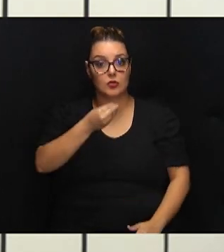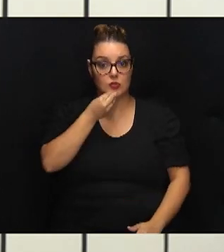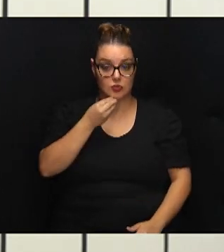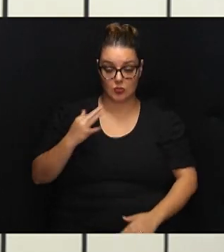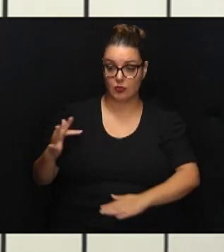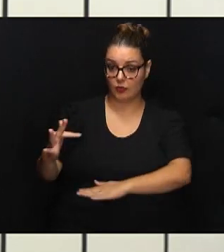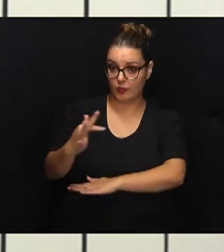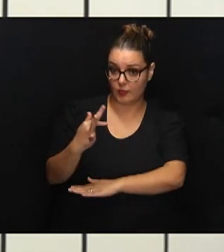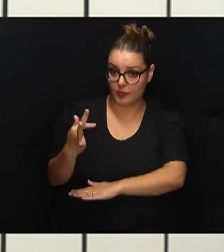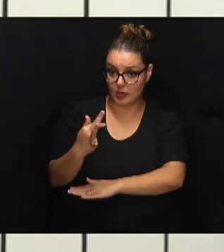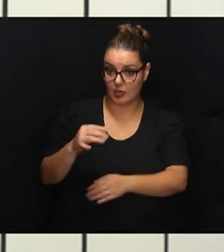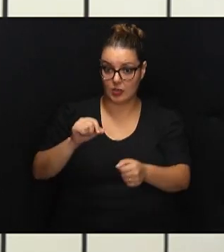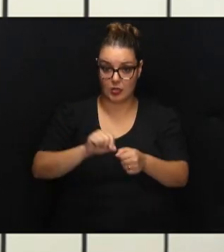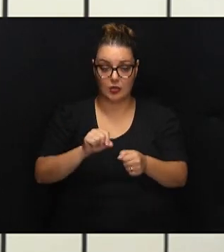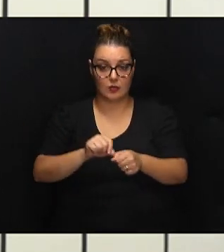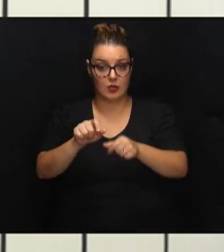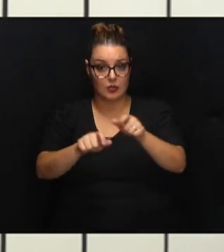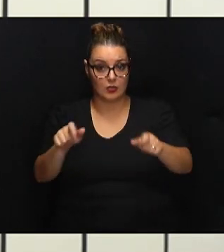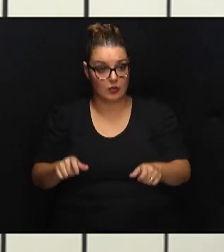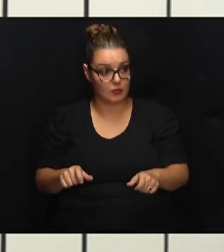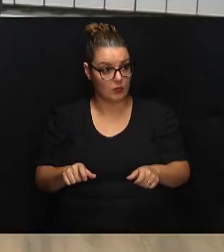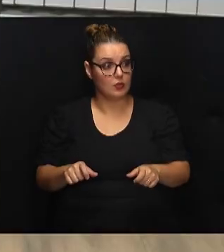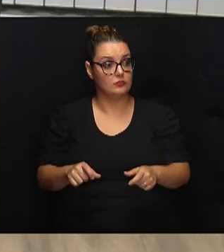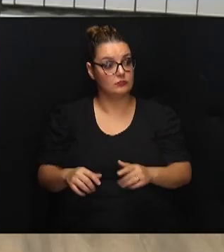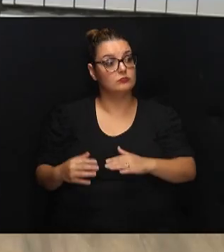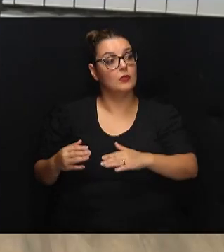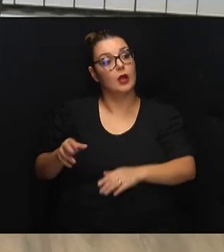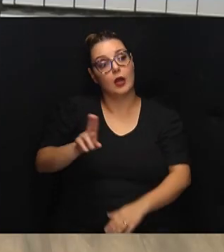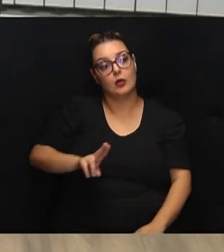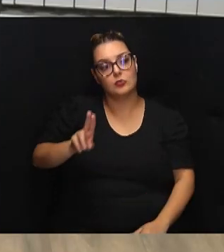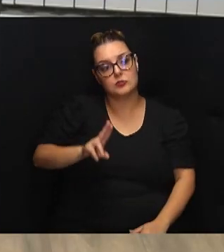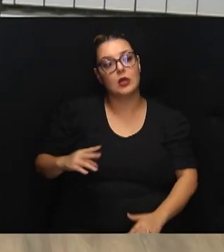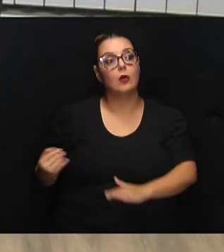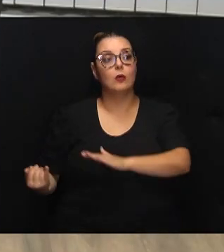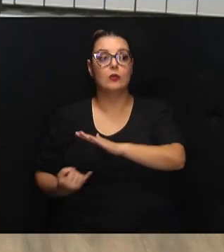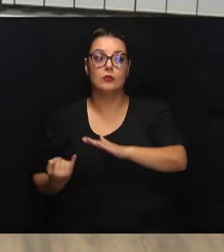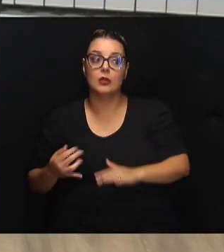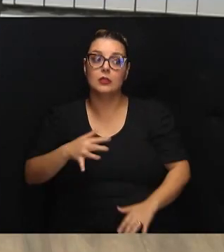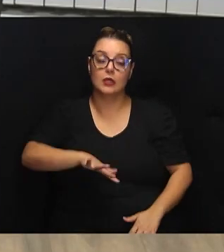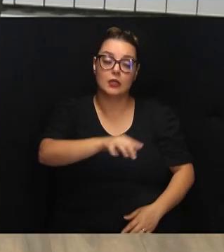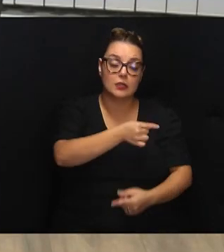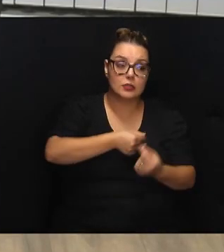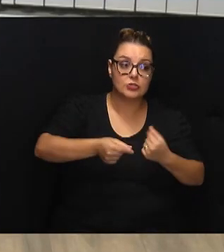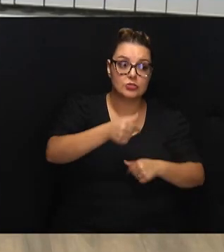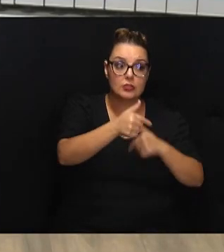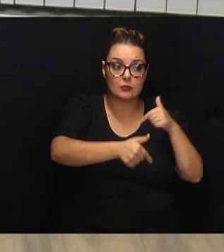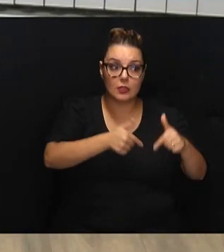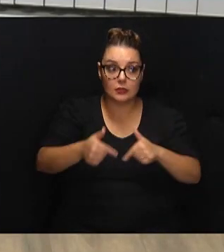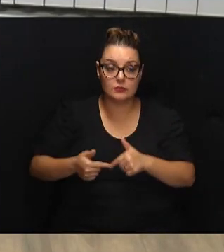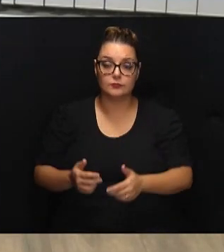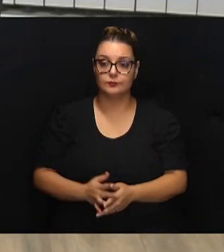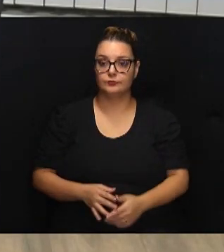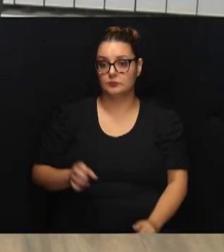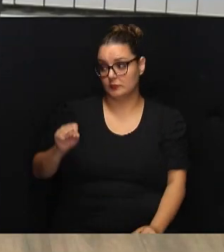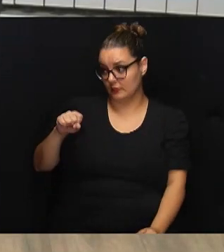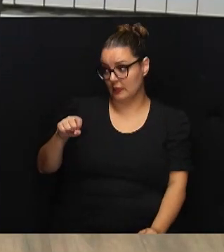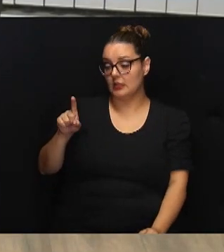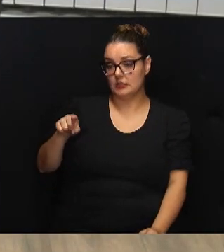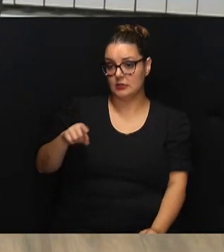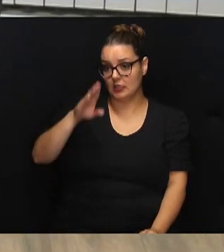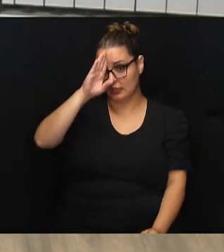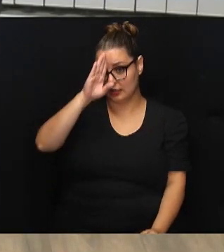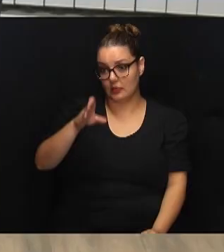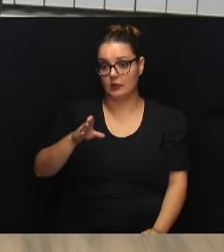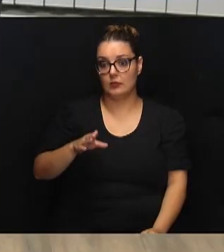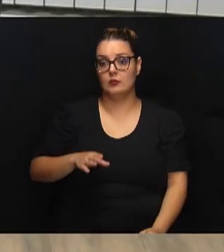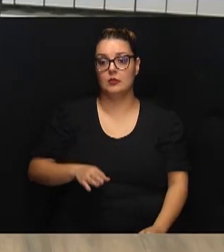formais é que levam a pessoa à informalidade no mercado de trabalho? Isso, esse é o principal